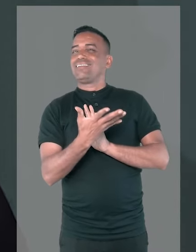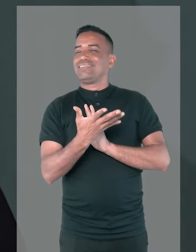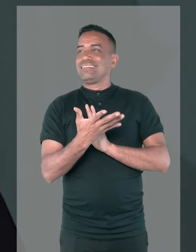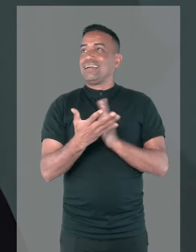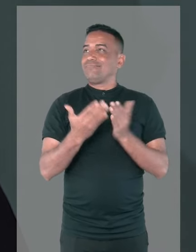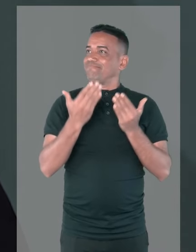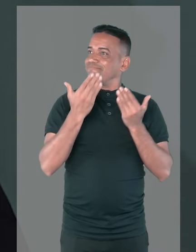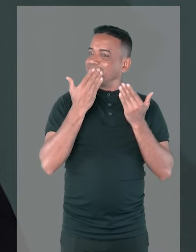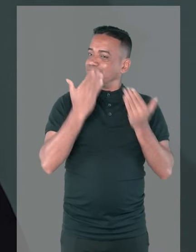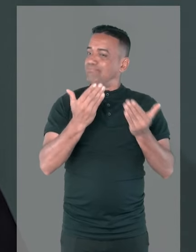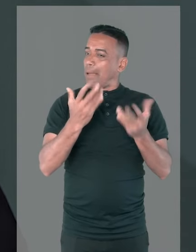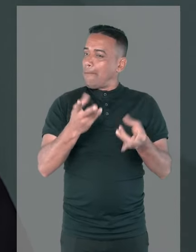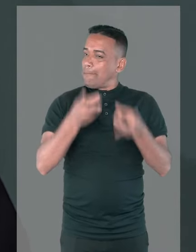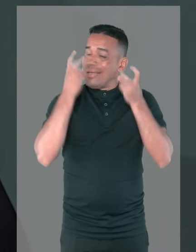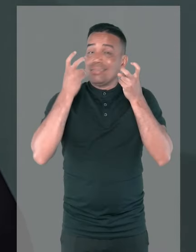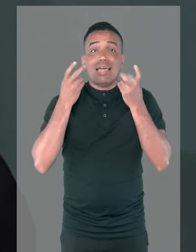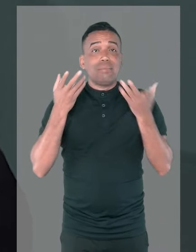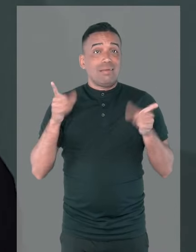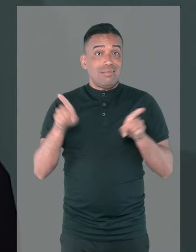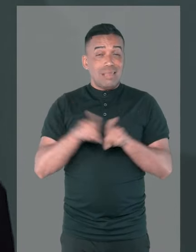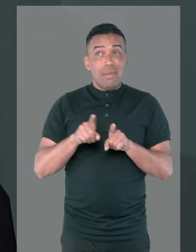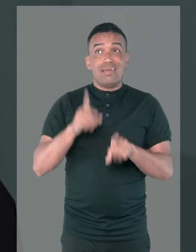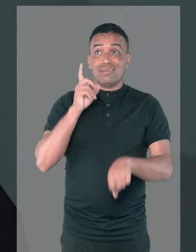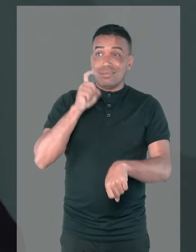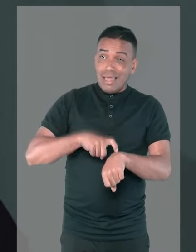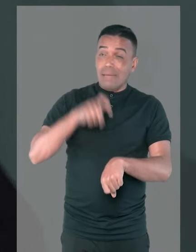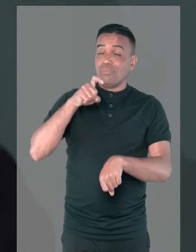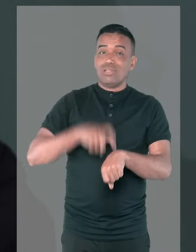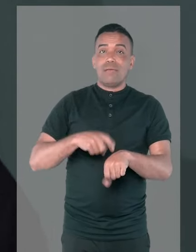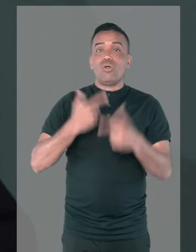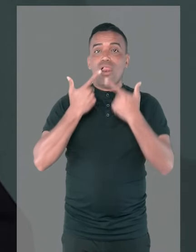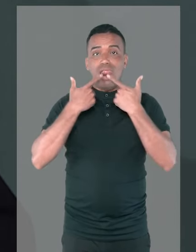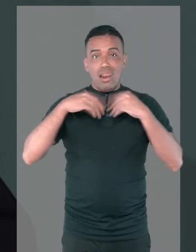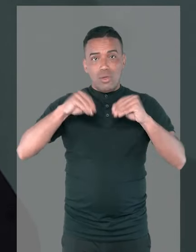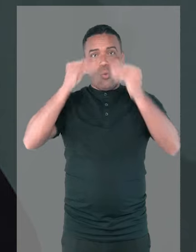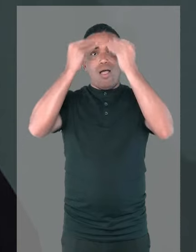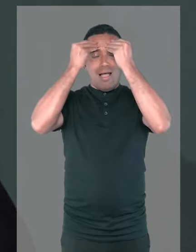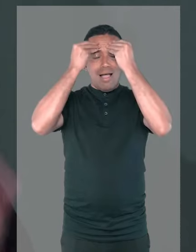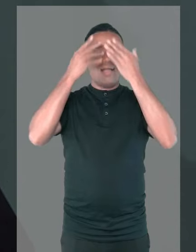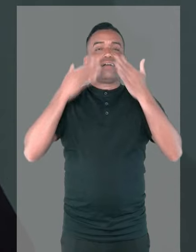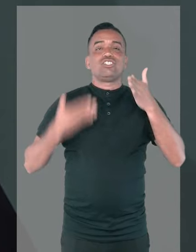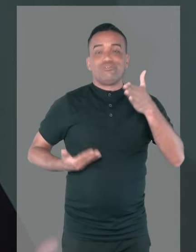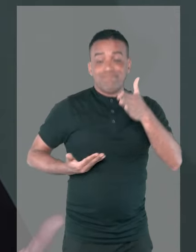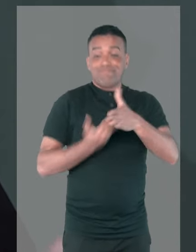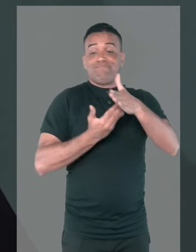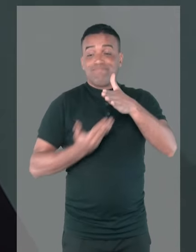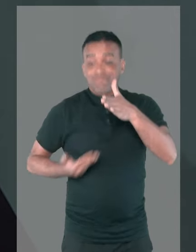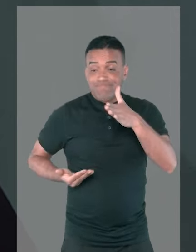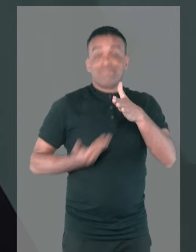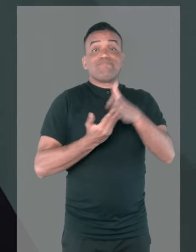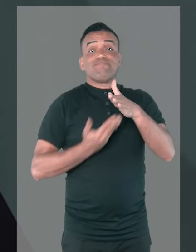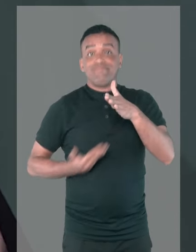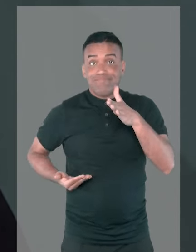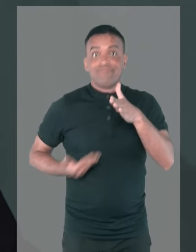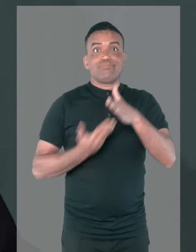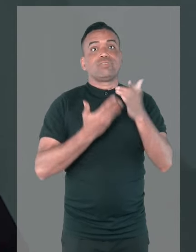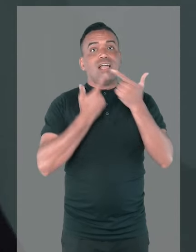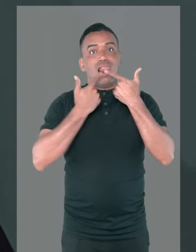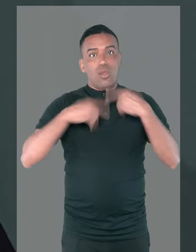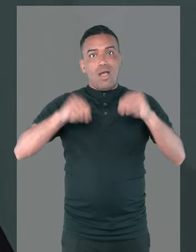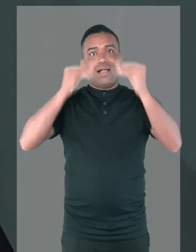se depara o tempo todo com o limite da linguagem, os limites da linguagem, como a linguagem ela é limitada